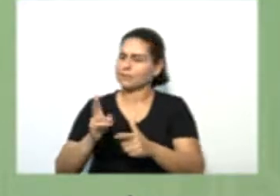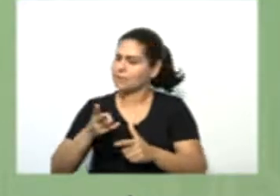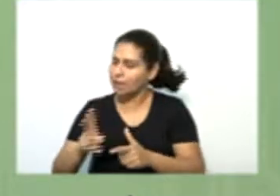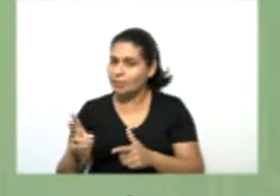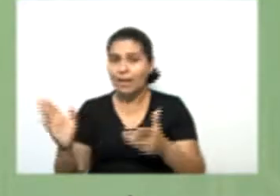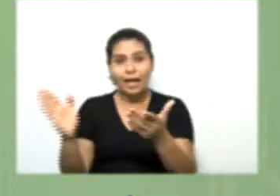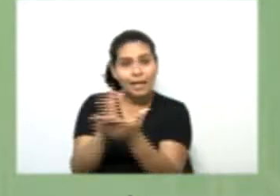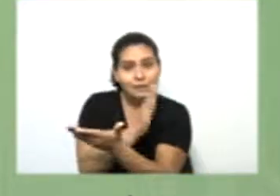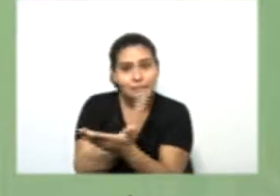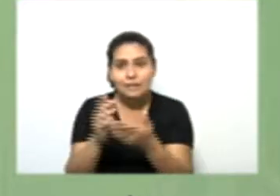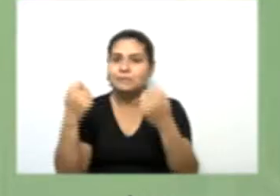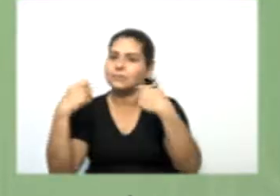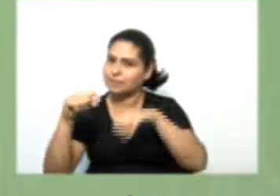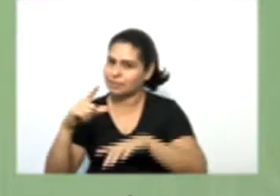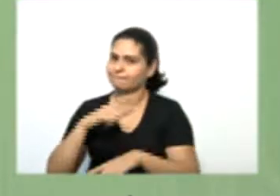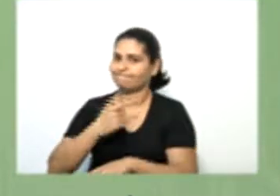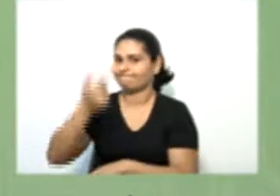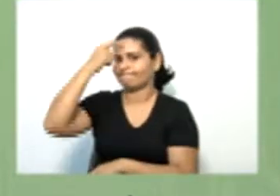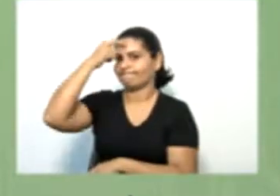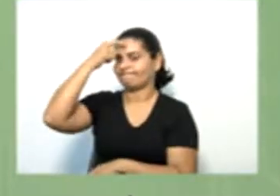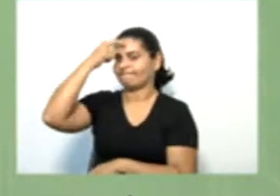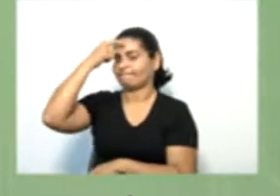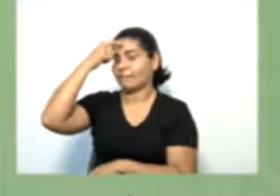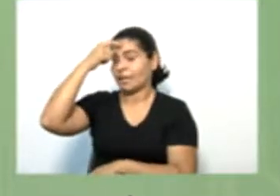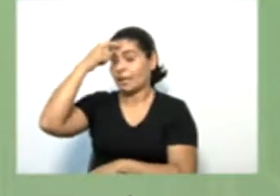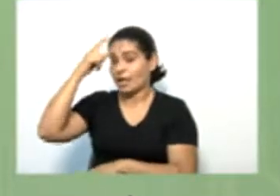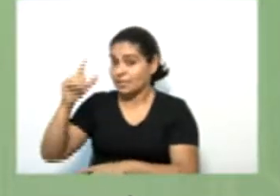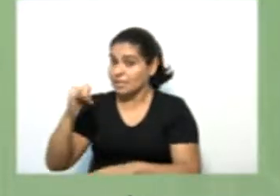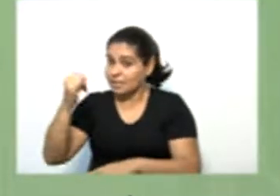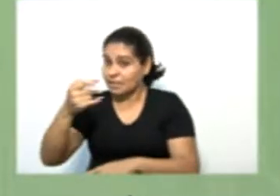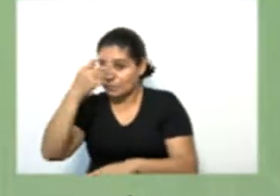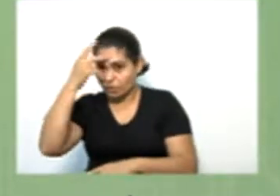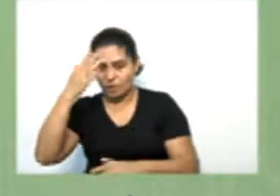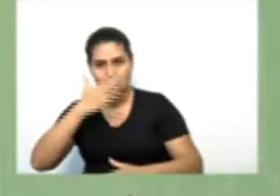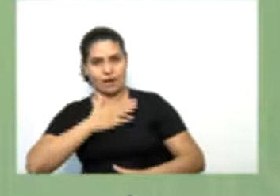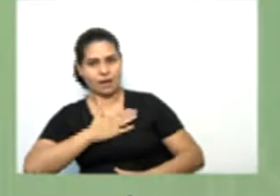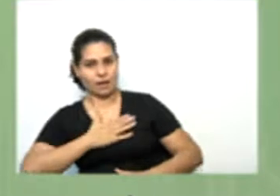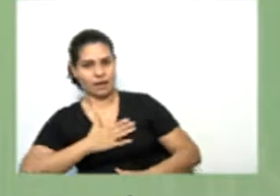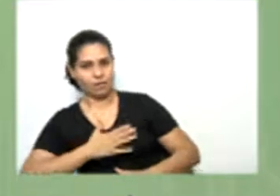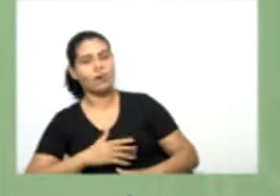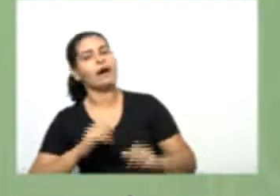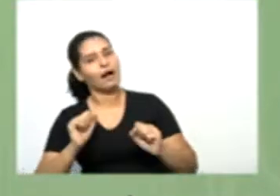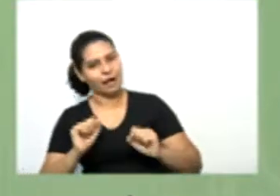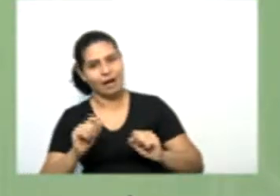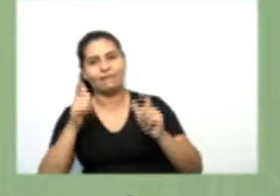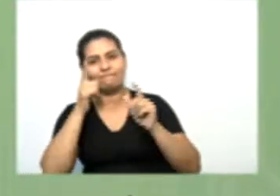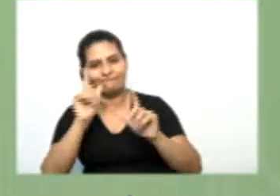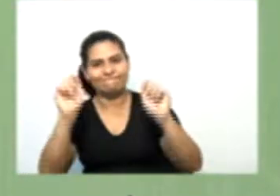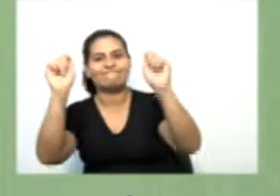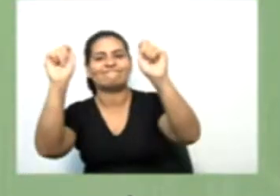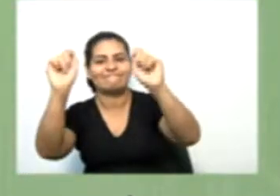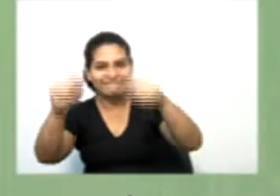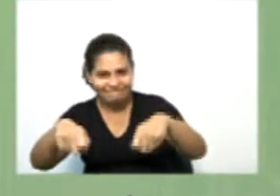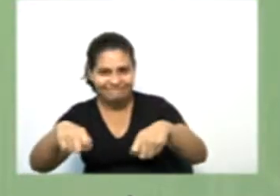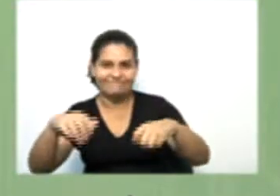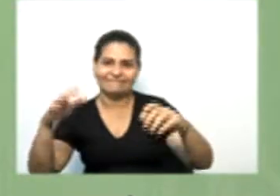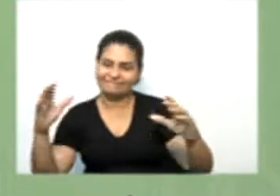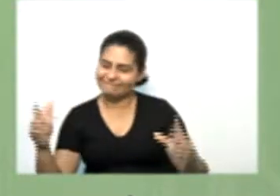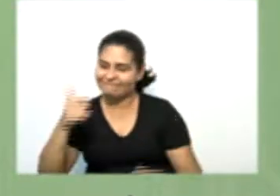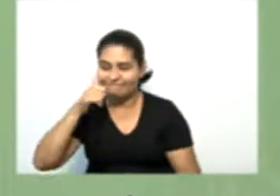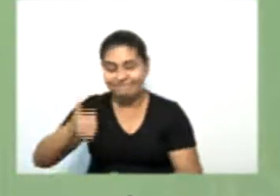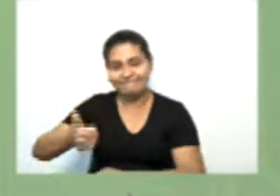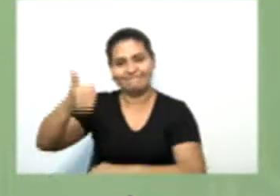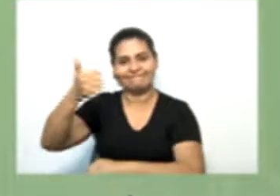que deve ser bem administrado. Aquele que controlar a situação terá uma vantagem sobre o outro, não